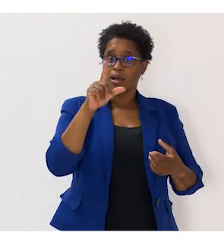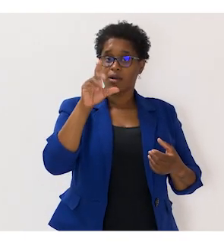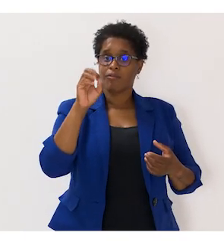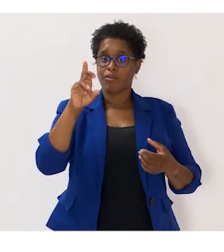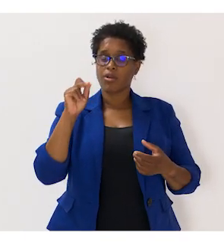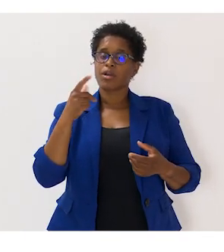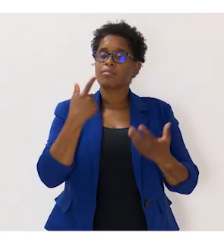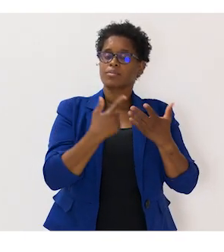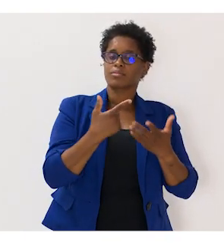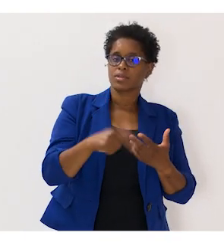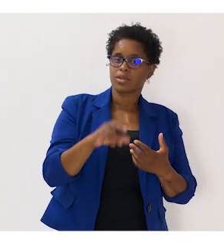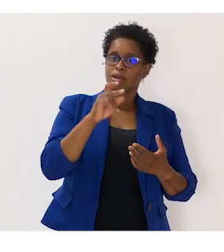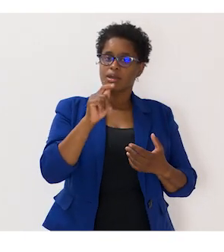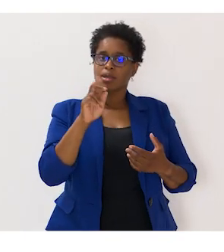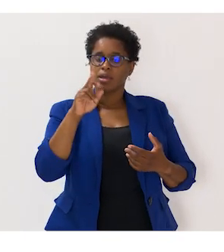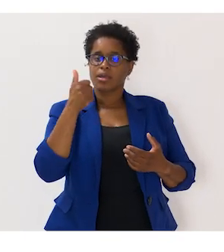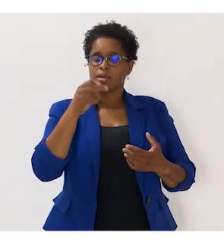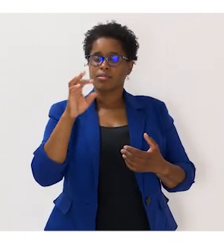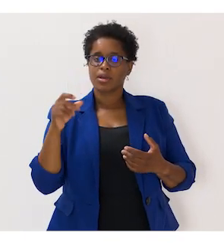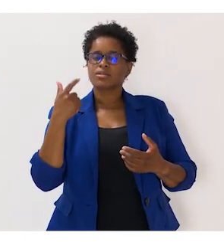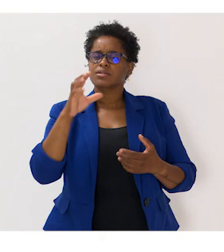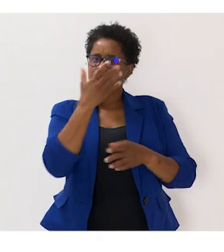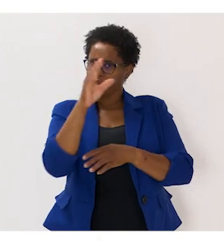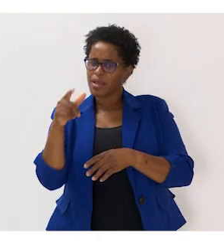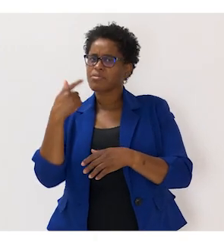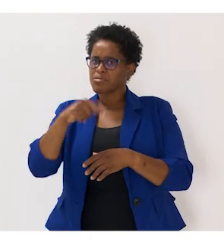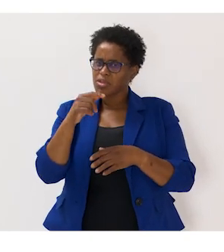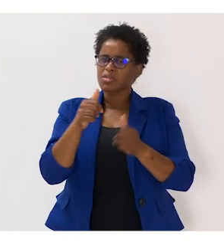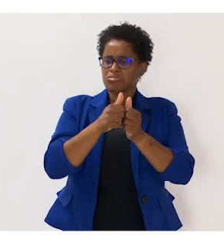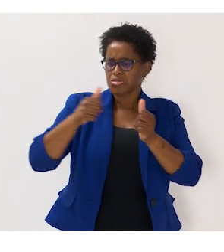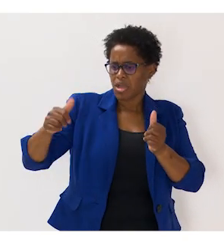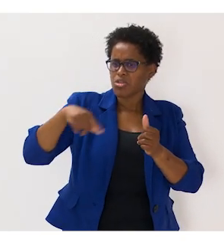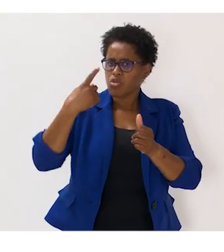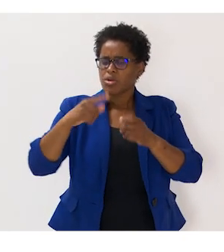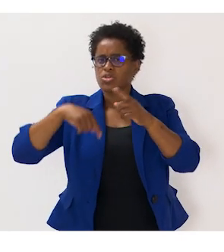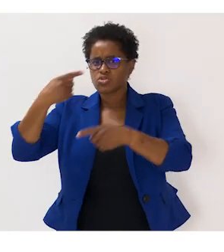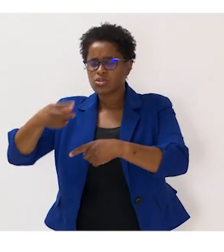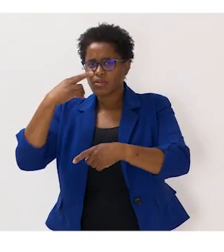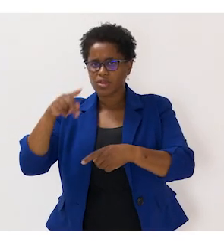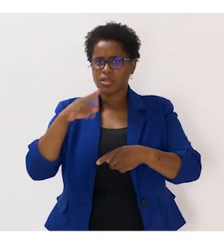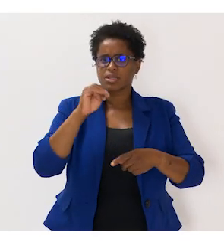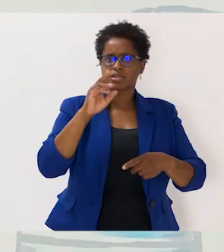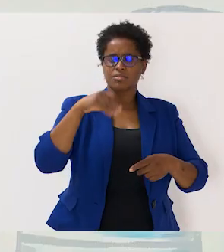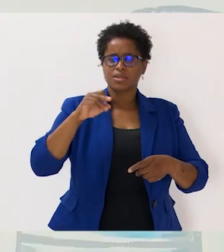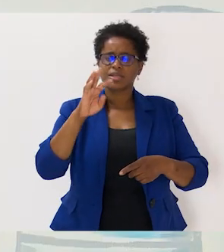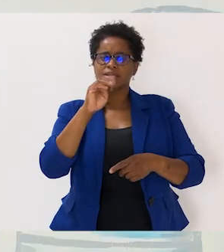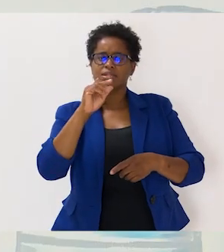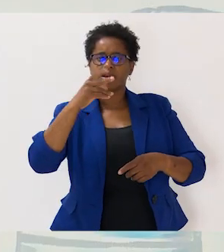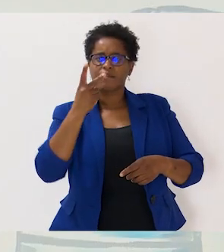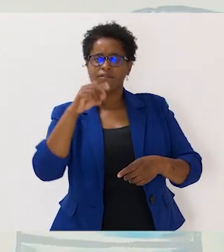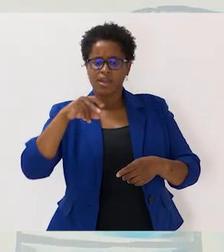as herbáceas e as árvores existentes encontram-se distantes umas das outras. Reparem que aqui as pradarias e as savanas